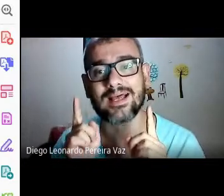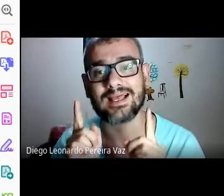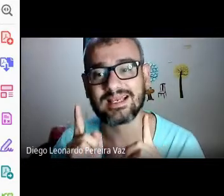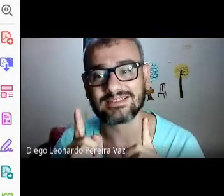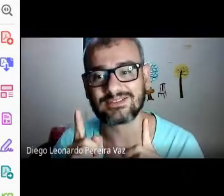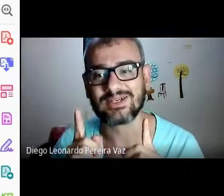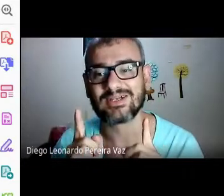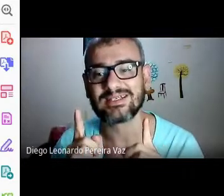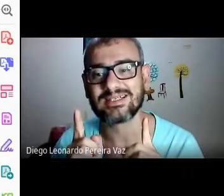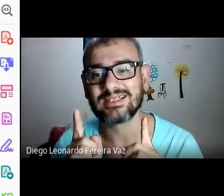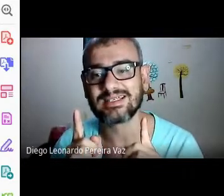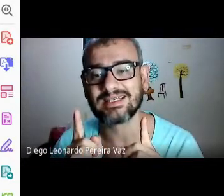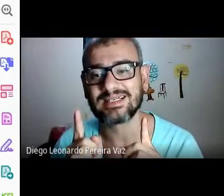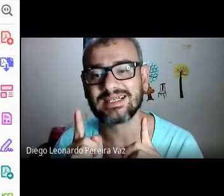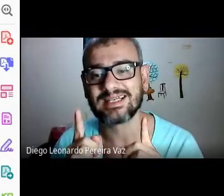Oh, esta.